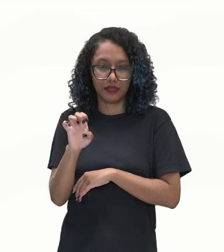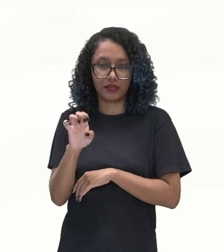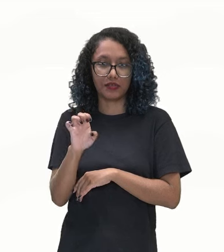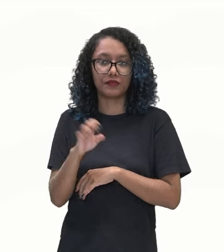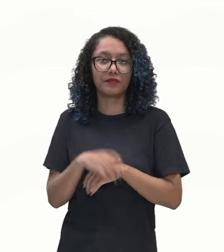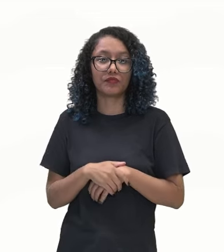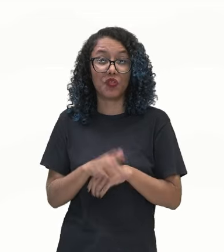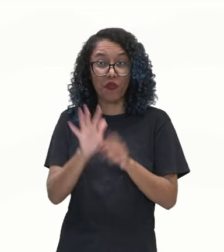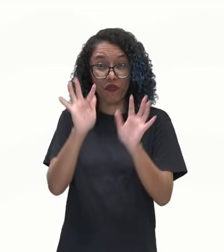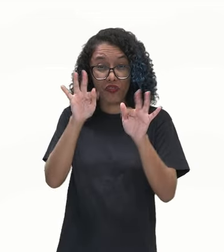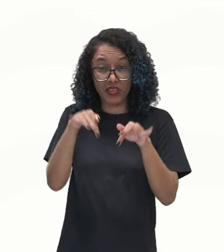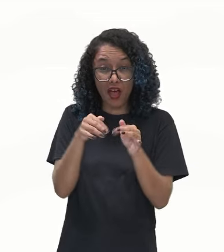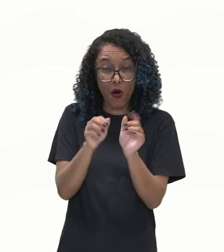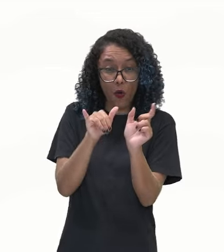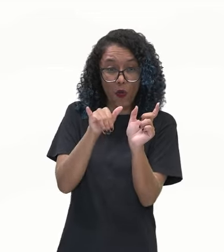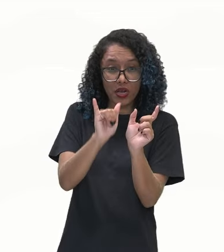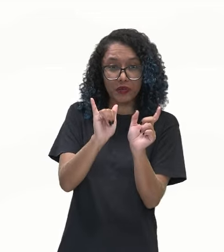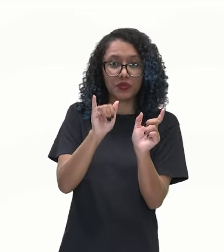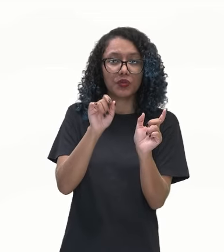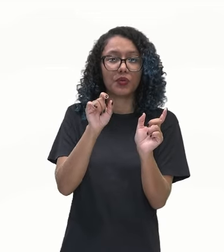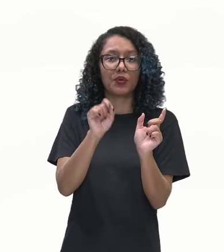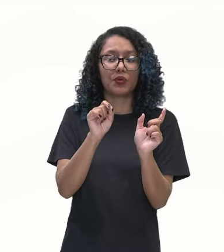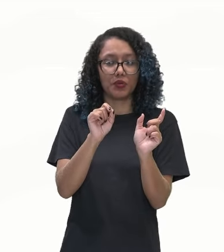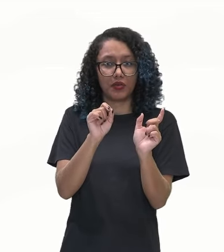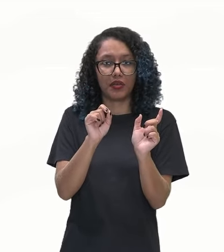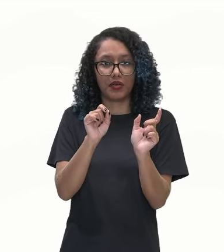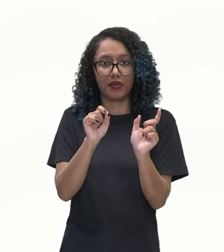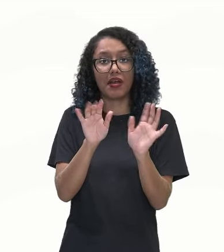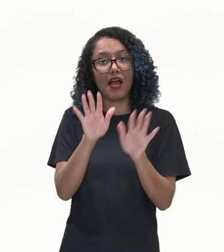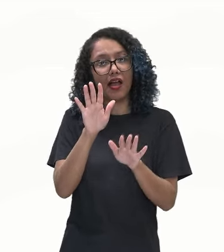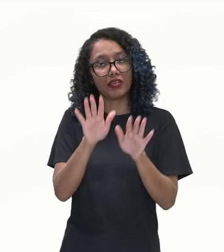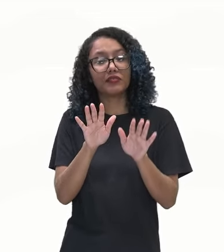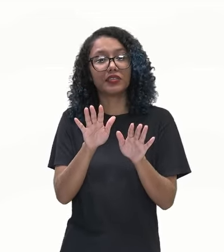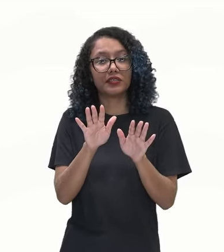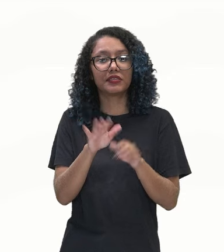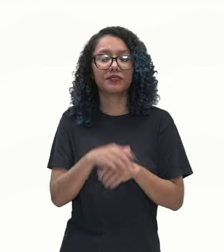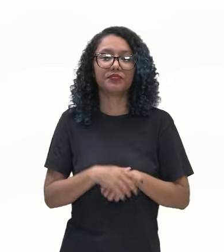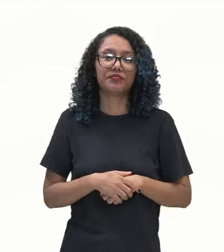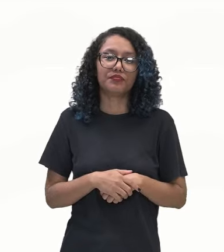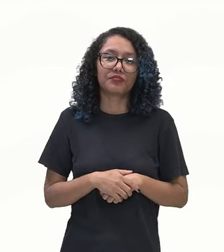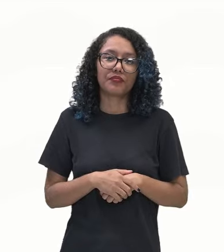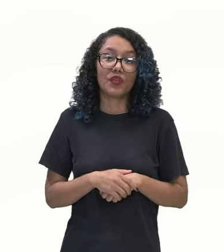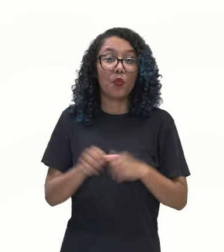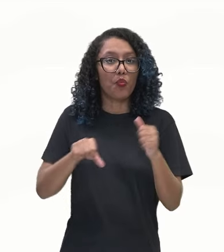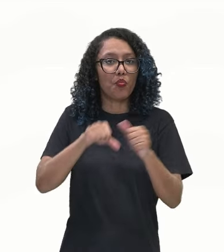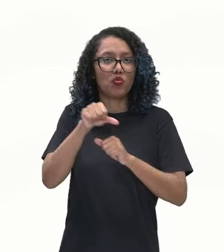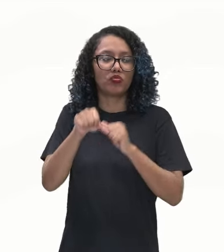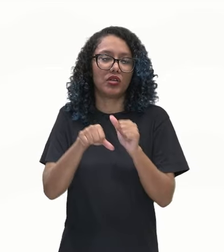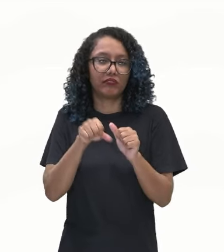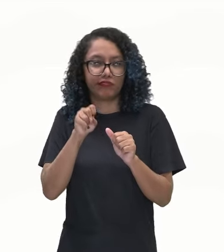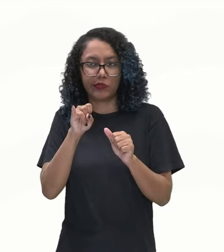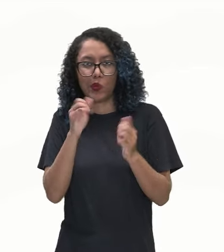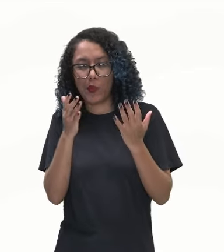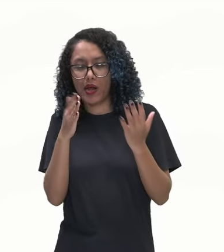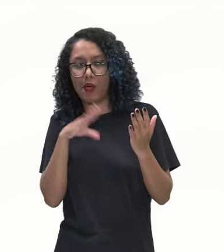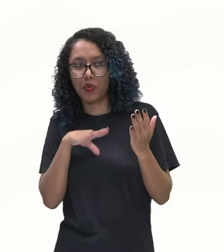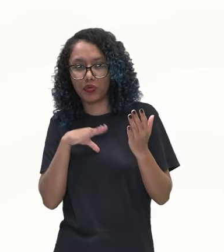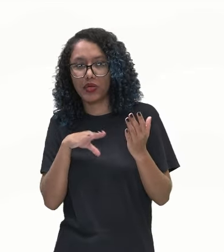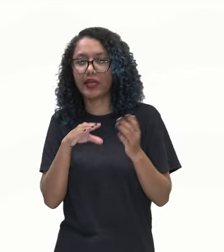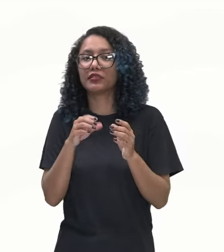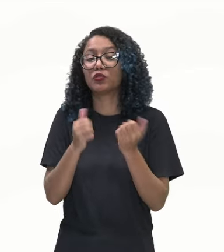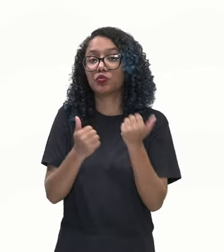vai levar, na mais das vezes, a finalidade da língua portuguesa, então, acessibilidade. Many individuals,